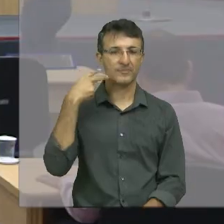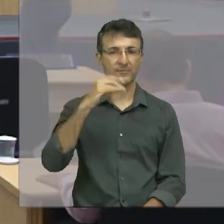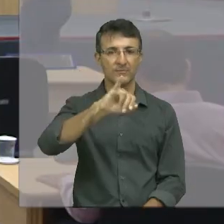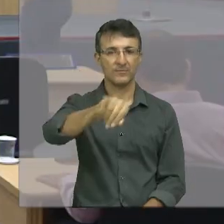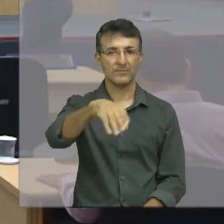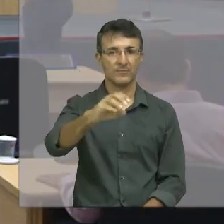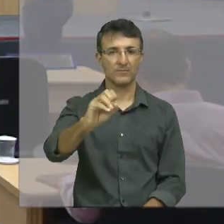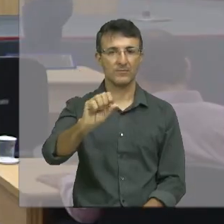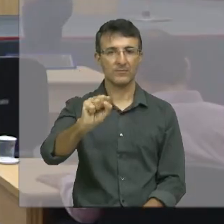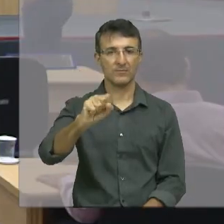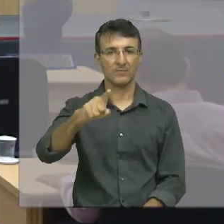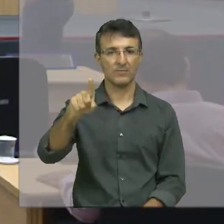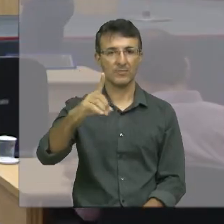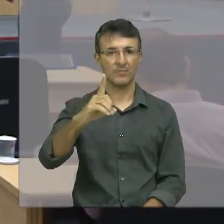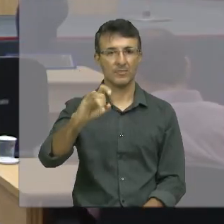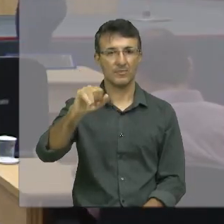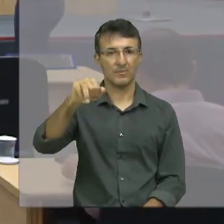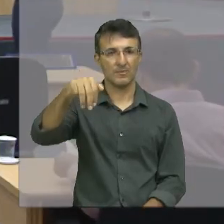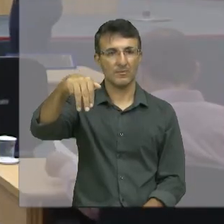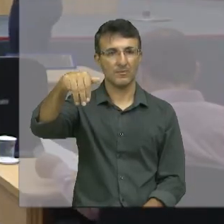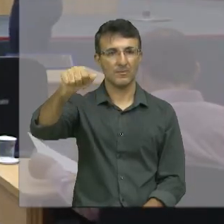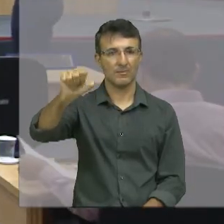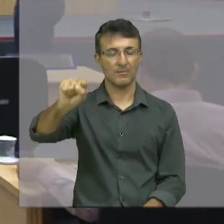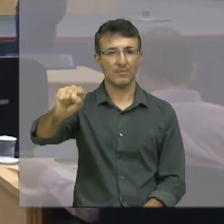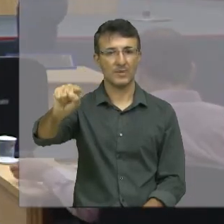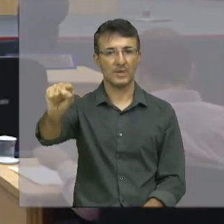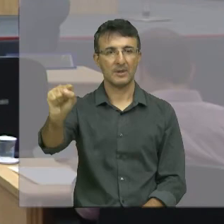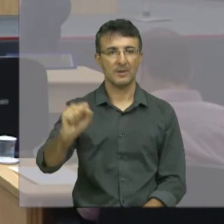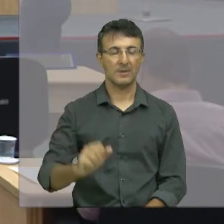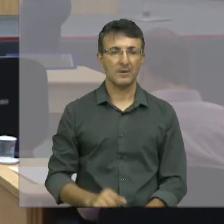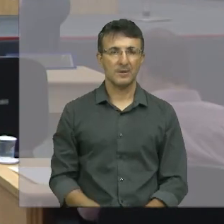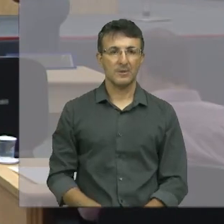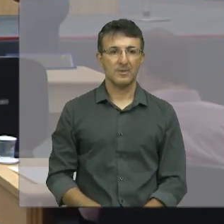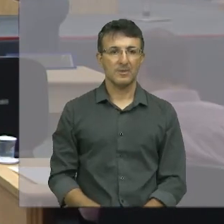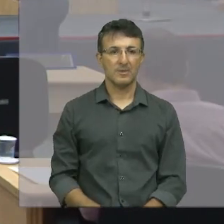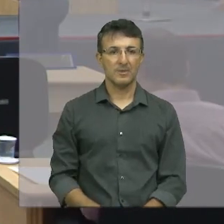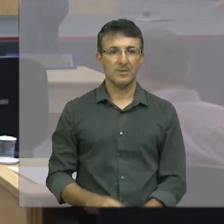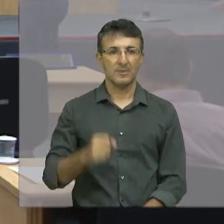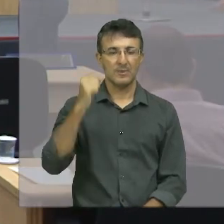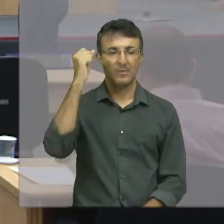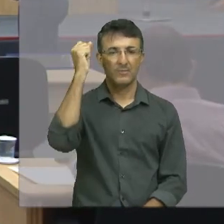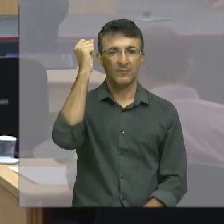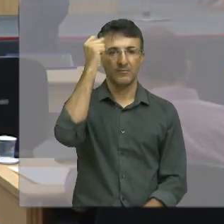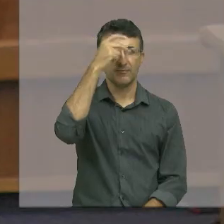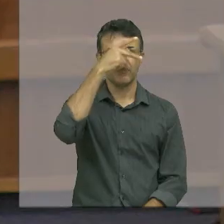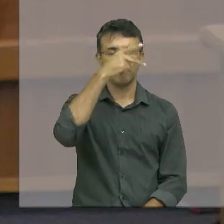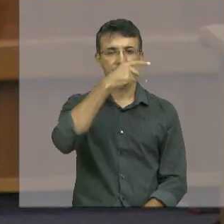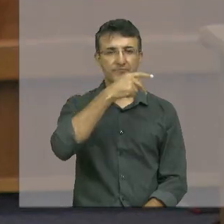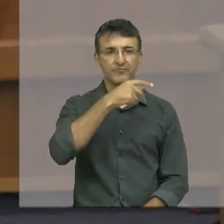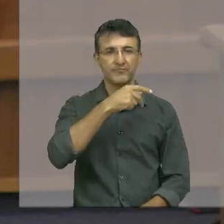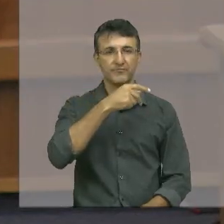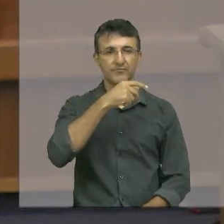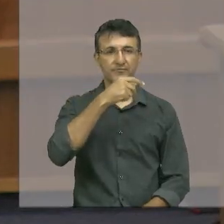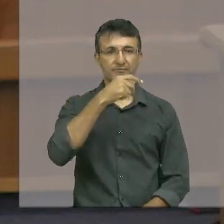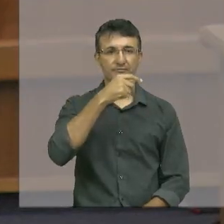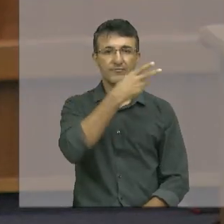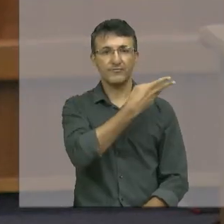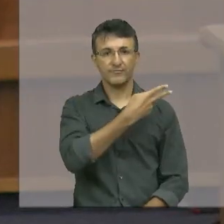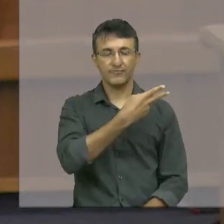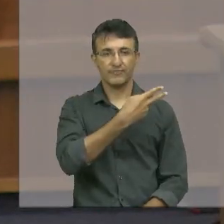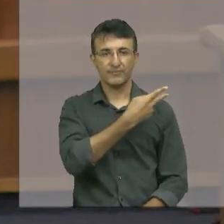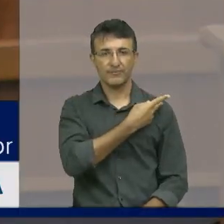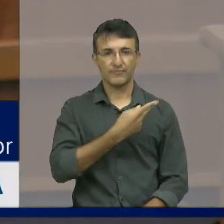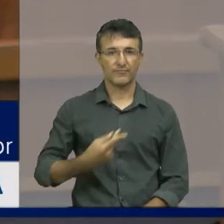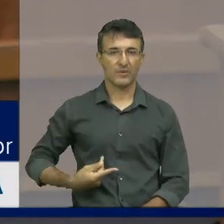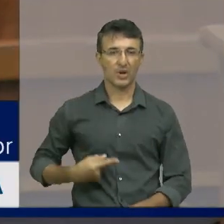Dimas. Senhor presidente, não nesse próximo processo que iremos votar, mas no outro, eu estou pedindo